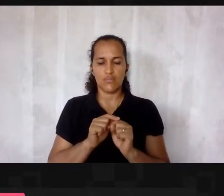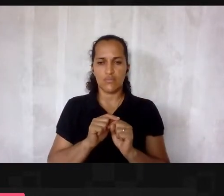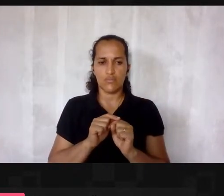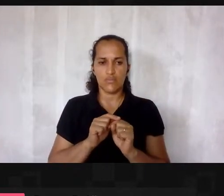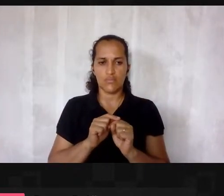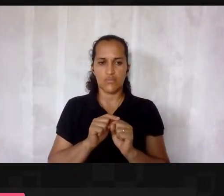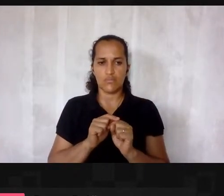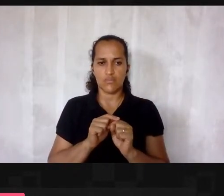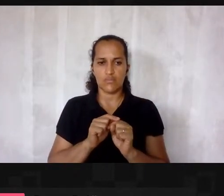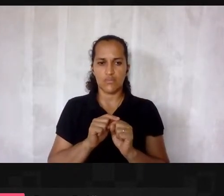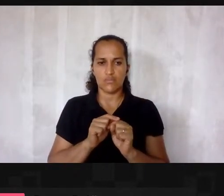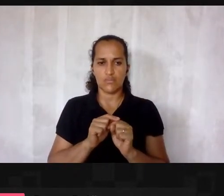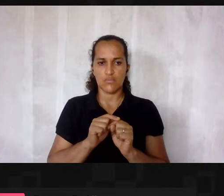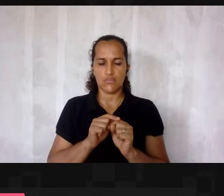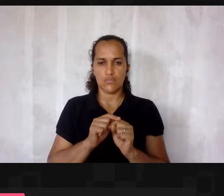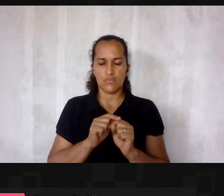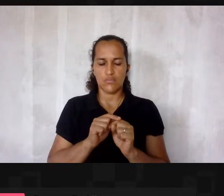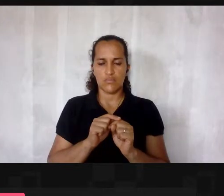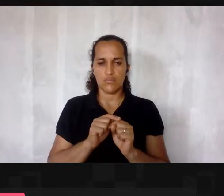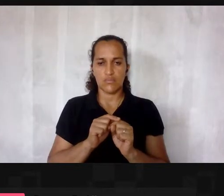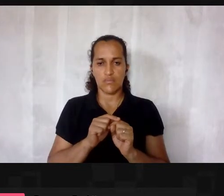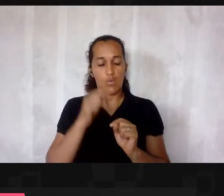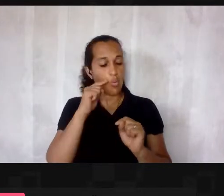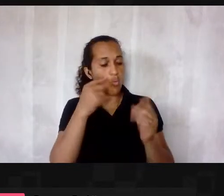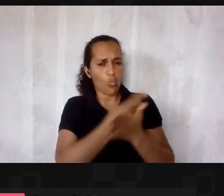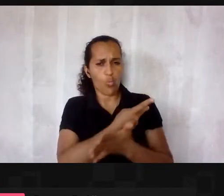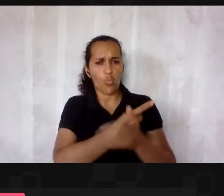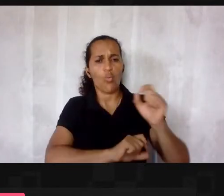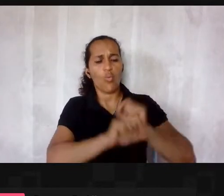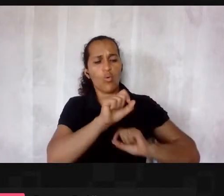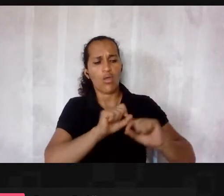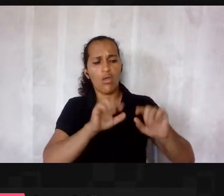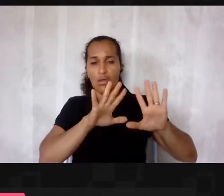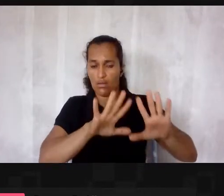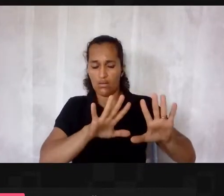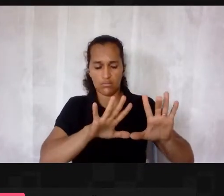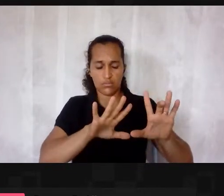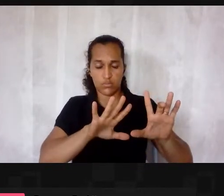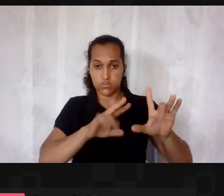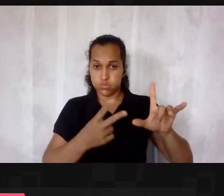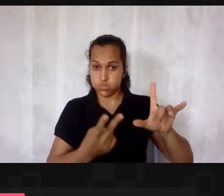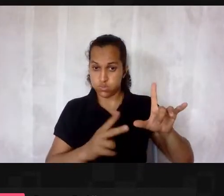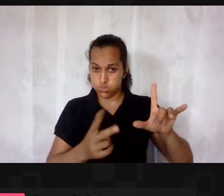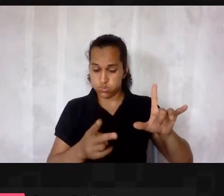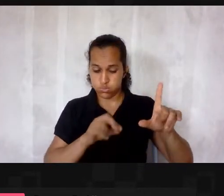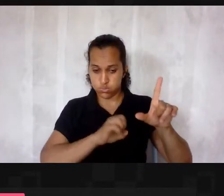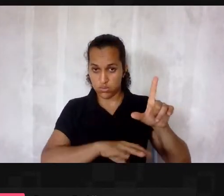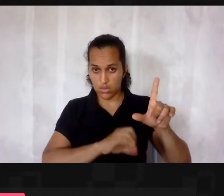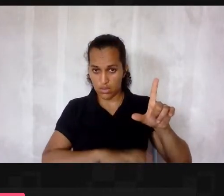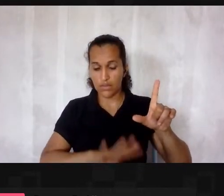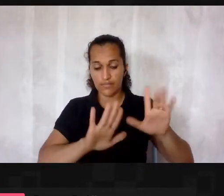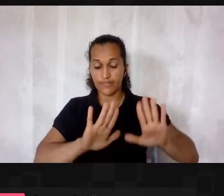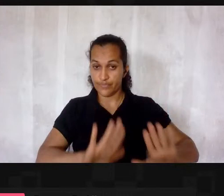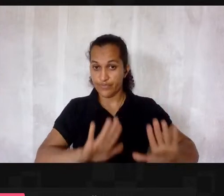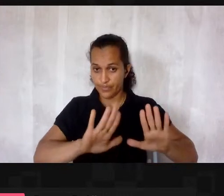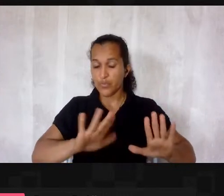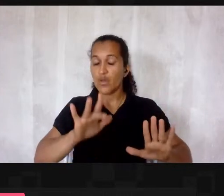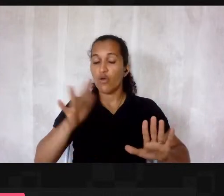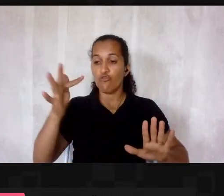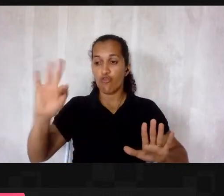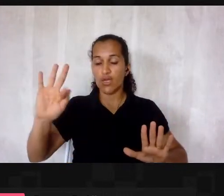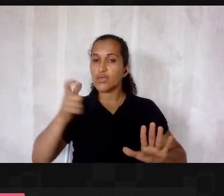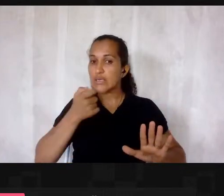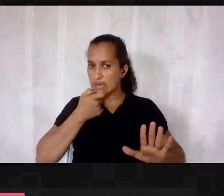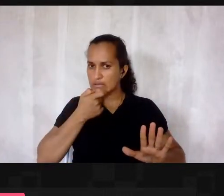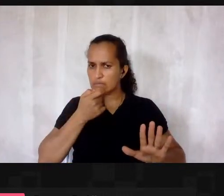que acontece uma estabilidade da licenciatura dupla, tanto em francês quanto em inglês. Elas são mantidas, mas assegura-se o